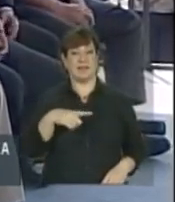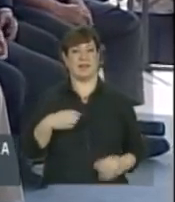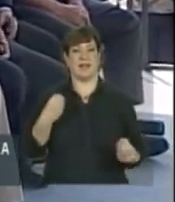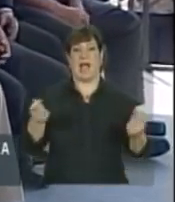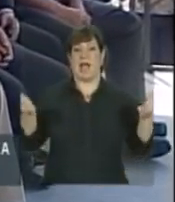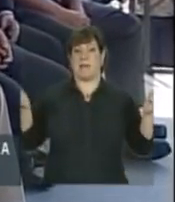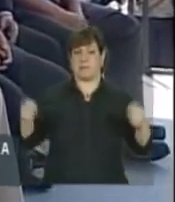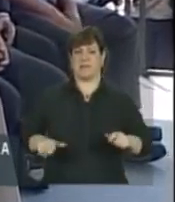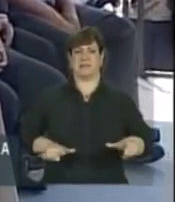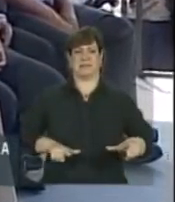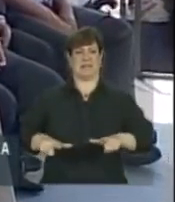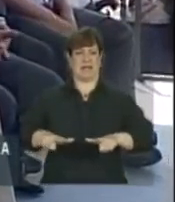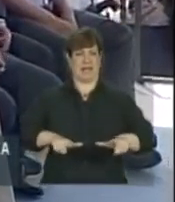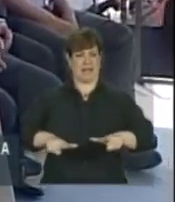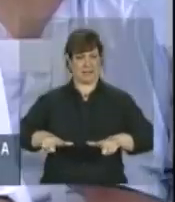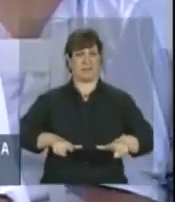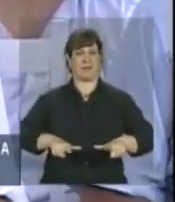de trabalho